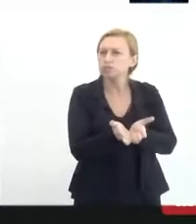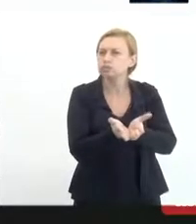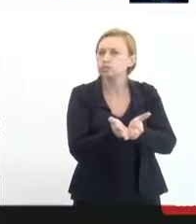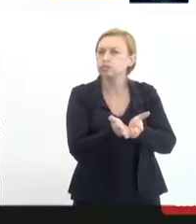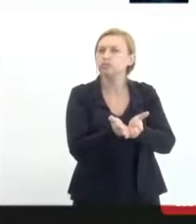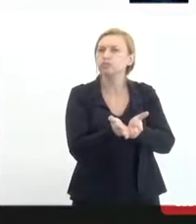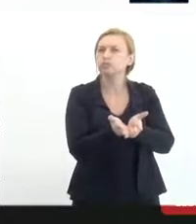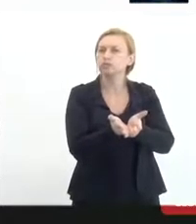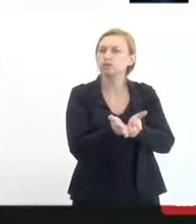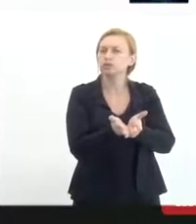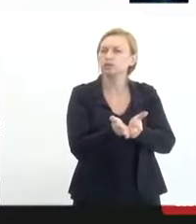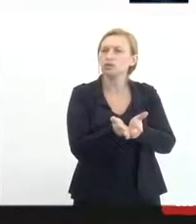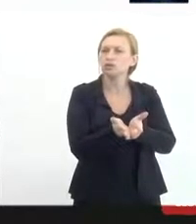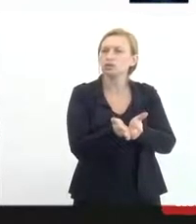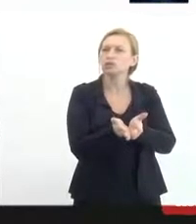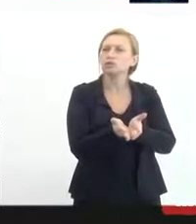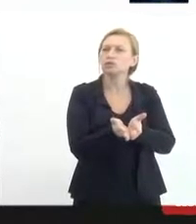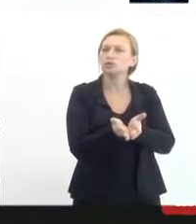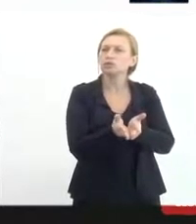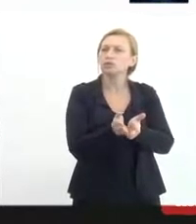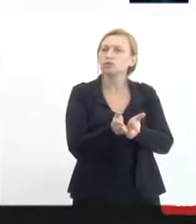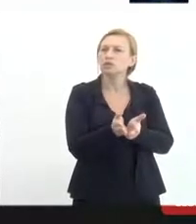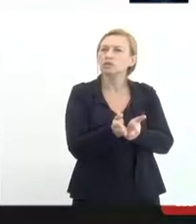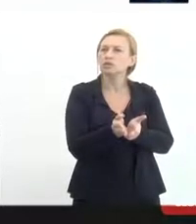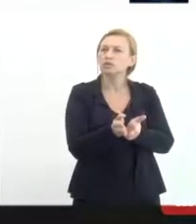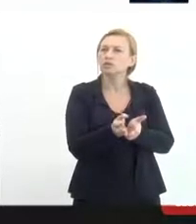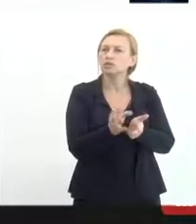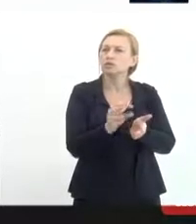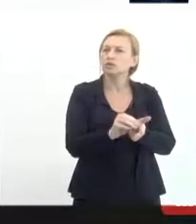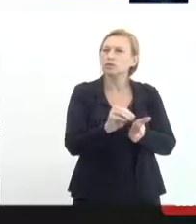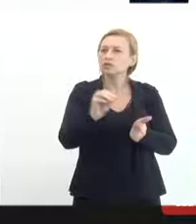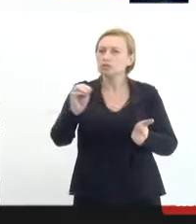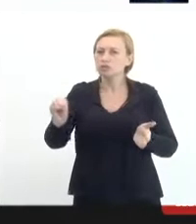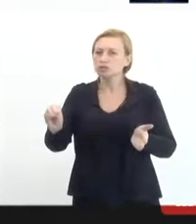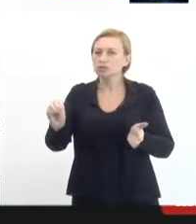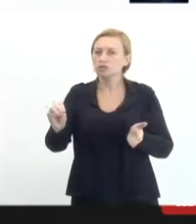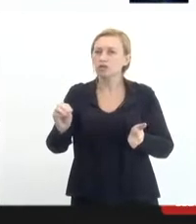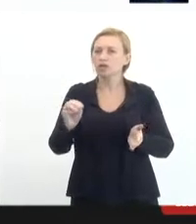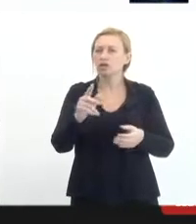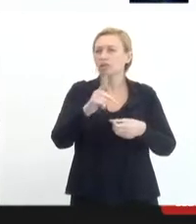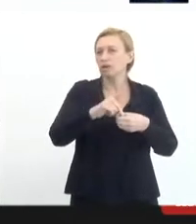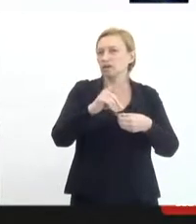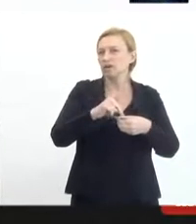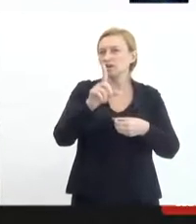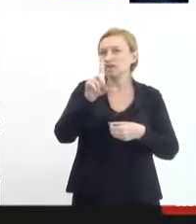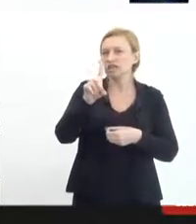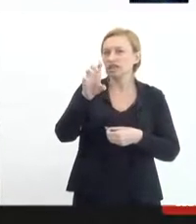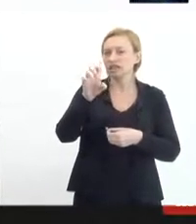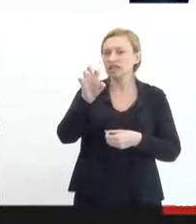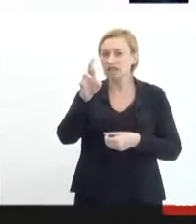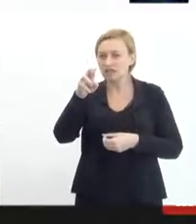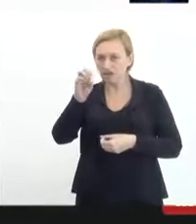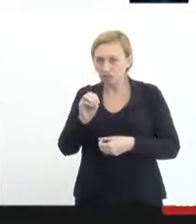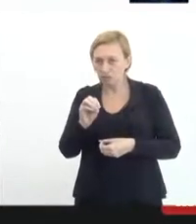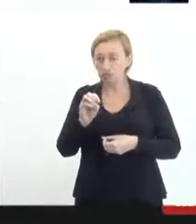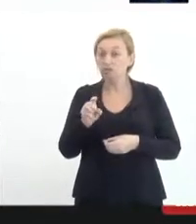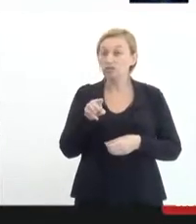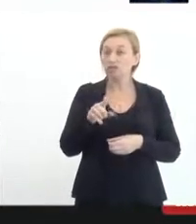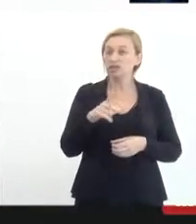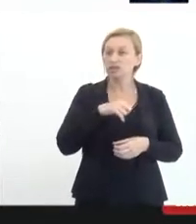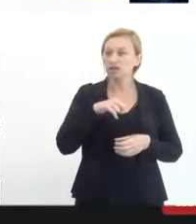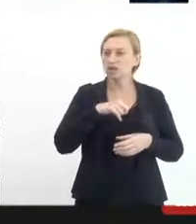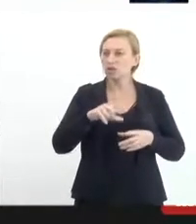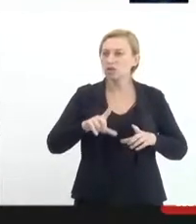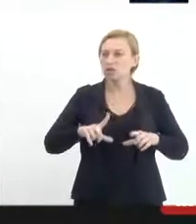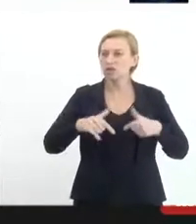freta, né, para o transporte de petróleo e derivados. A gente está chamando de bunker RGN. Nesse caso, você tem